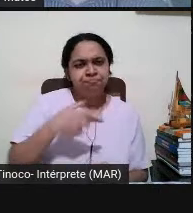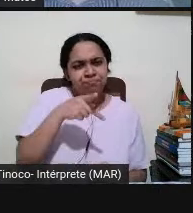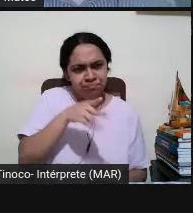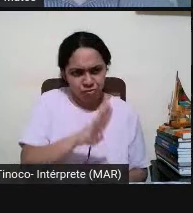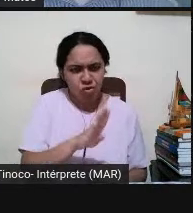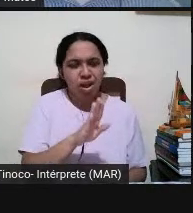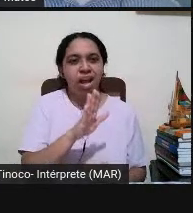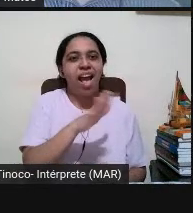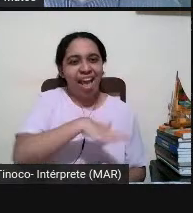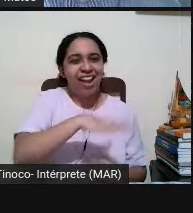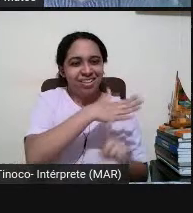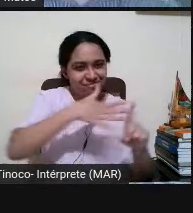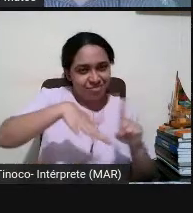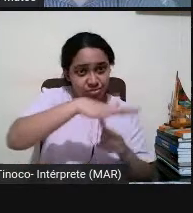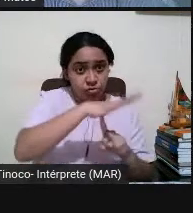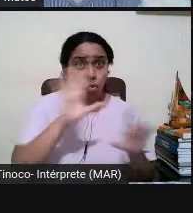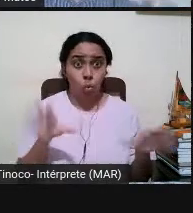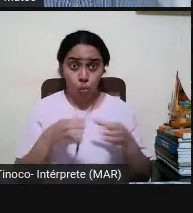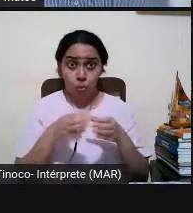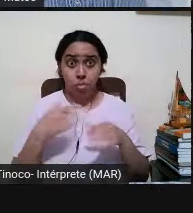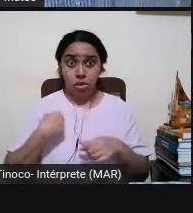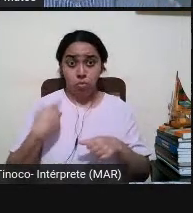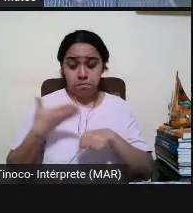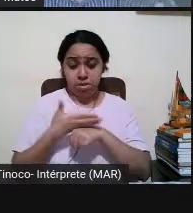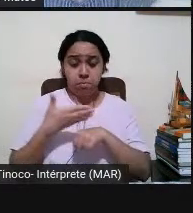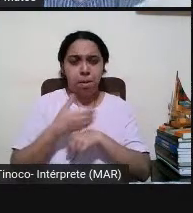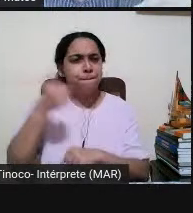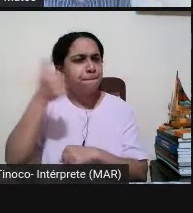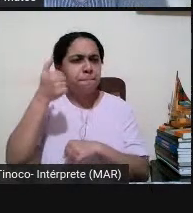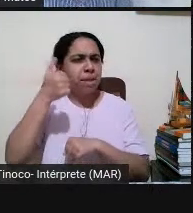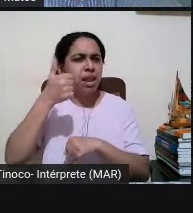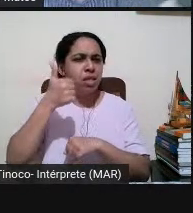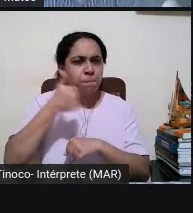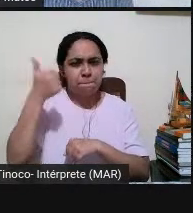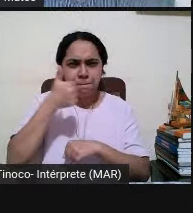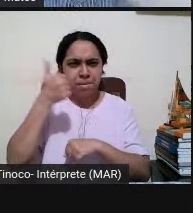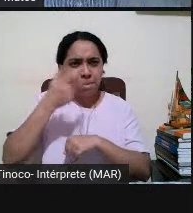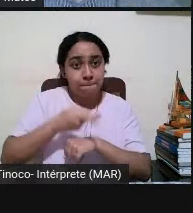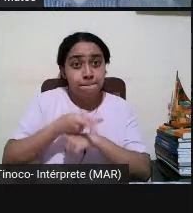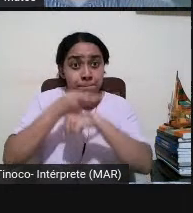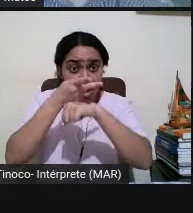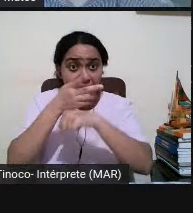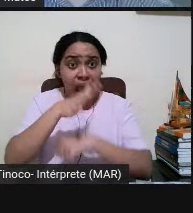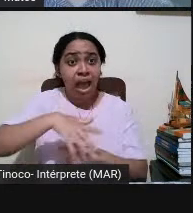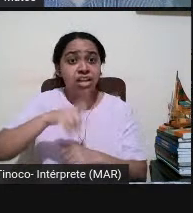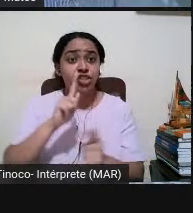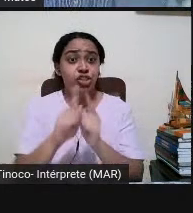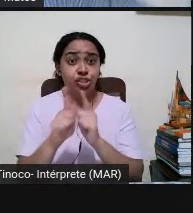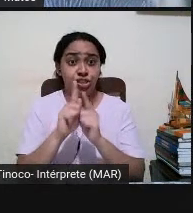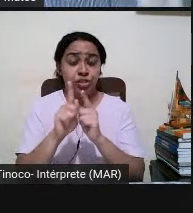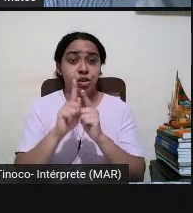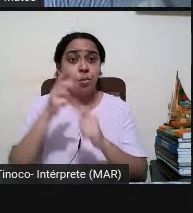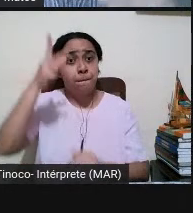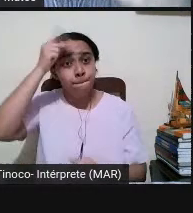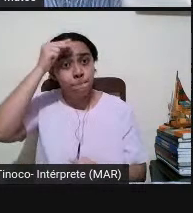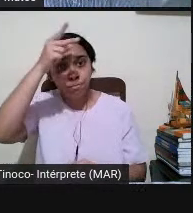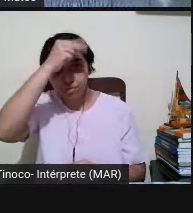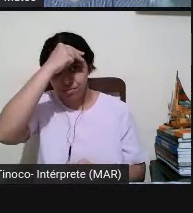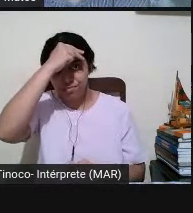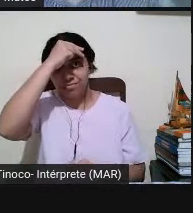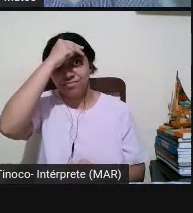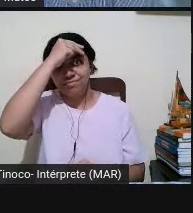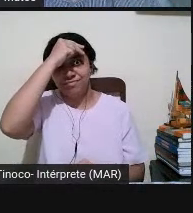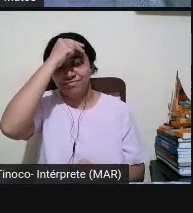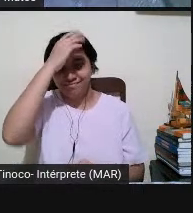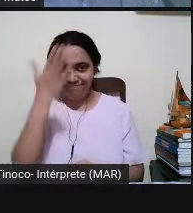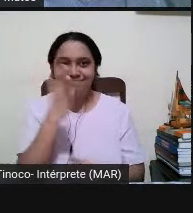mesma equipe que organizou um dos primeiros prémios de gestão ambiental Municipal e qual foi a base